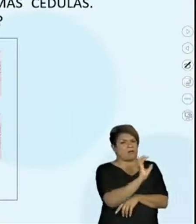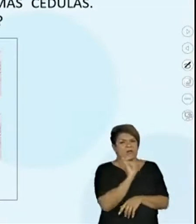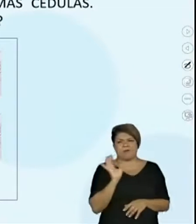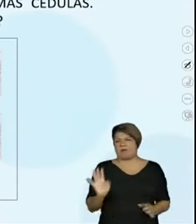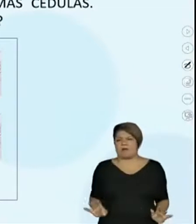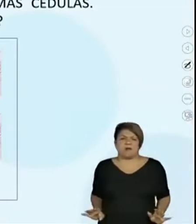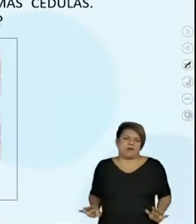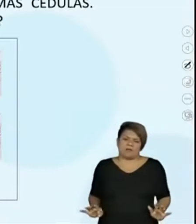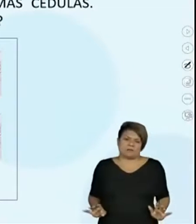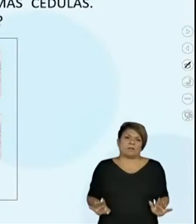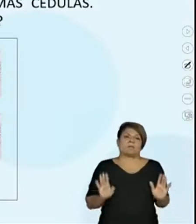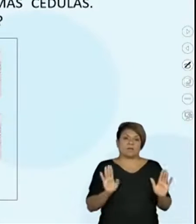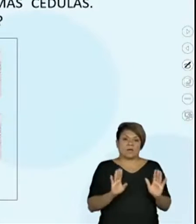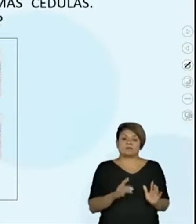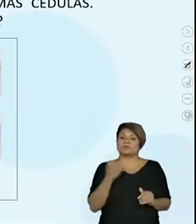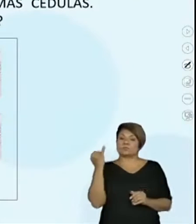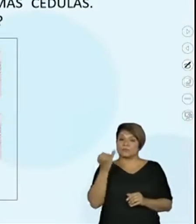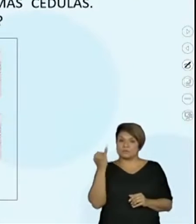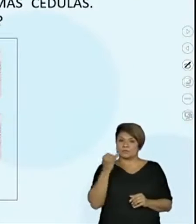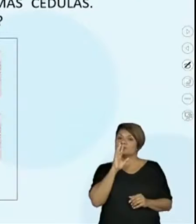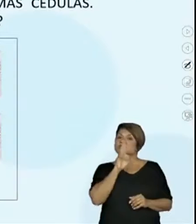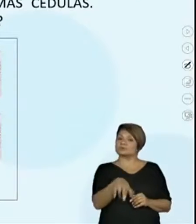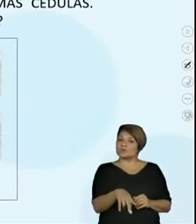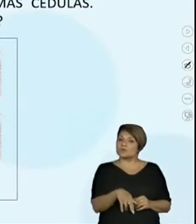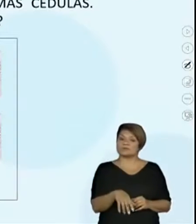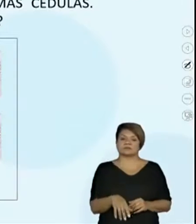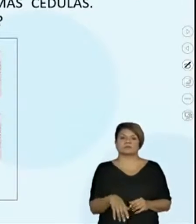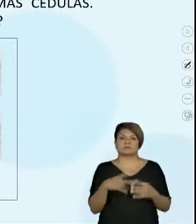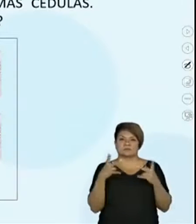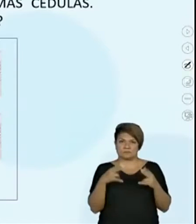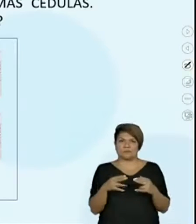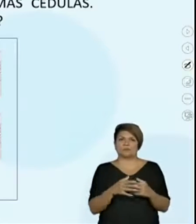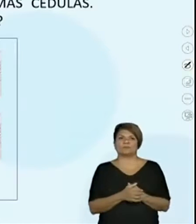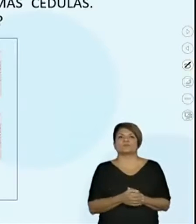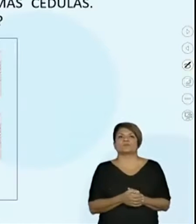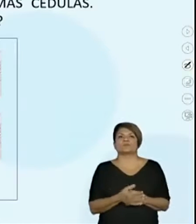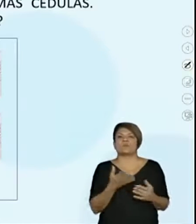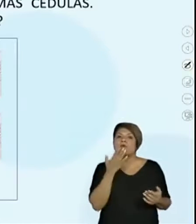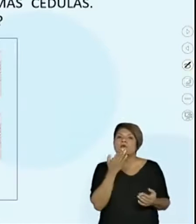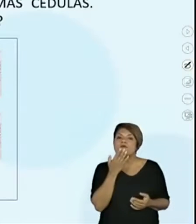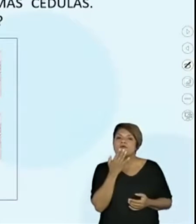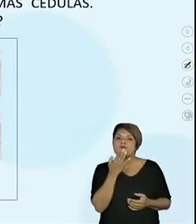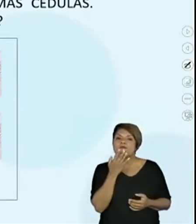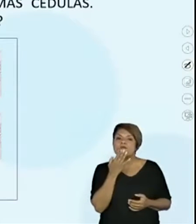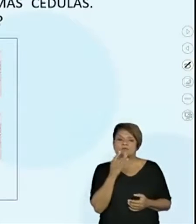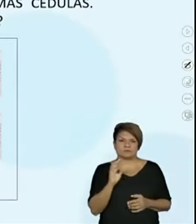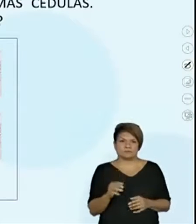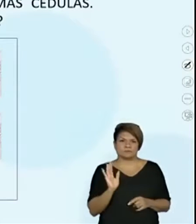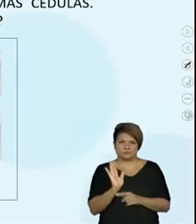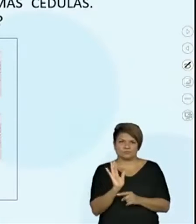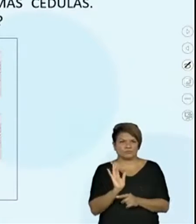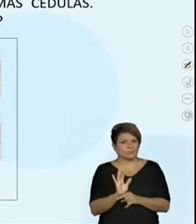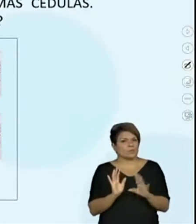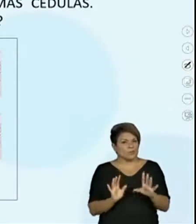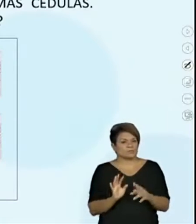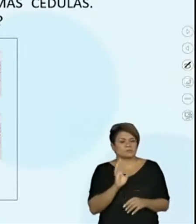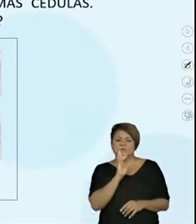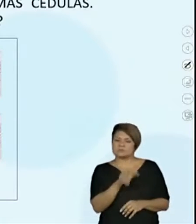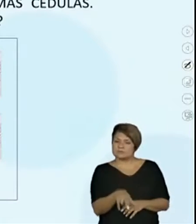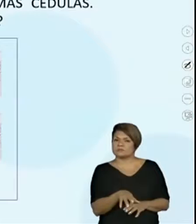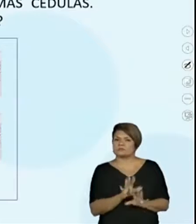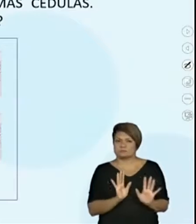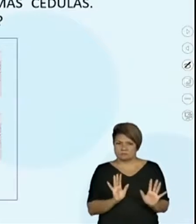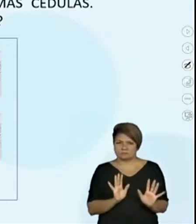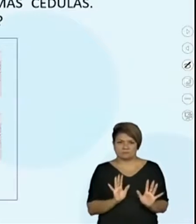a gente observa, tem que chegar... Né, Pro? São duas notas diferentes, né? Pela cor, a cor ajuda, né? Sim, ajuda, mas o resultado não vai mudar se a gente